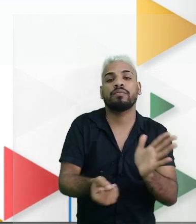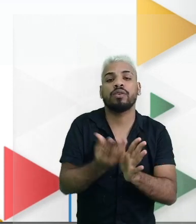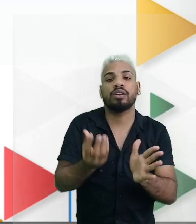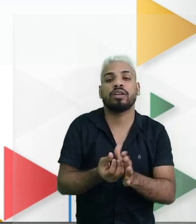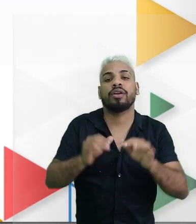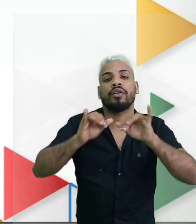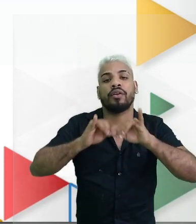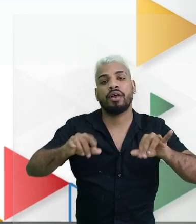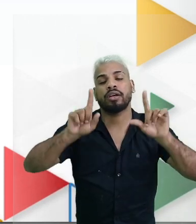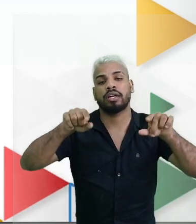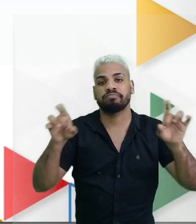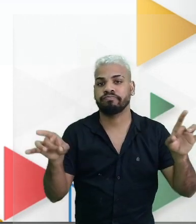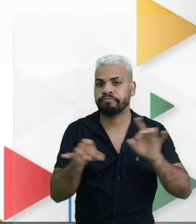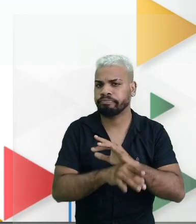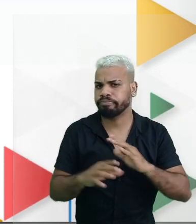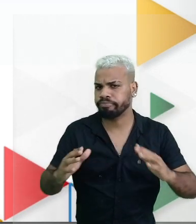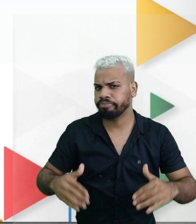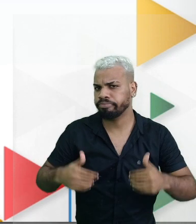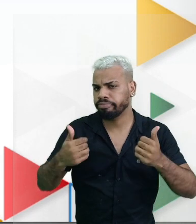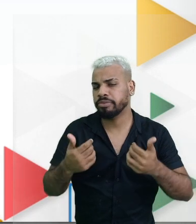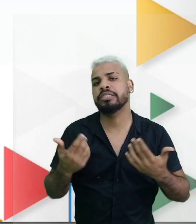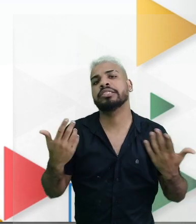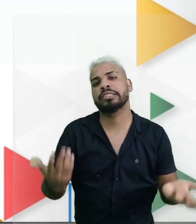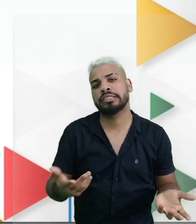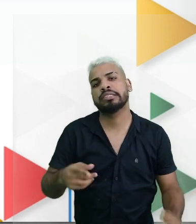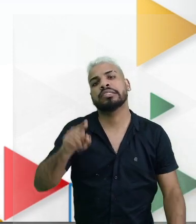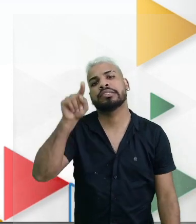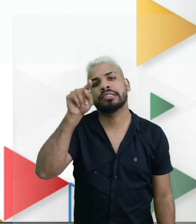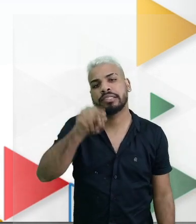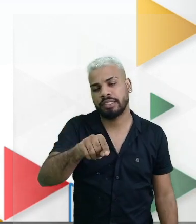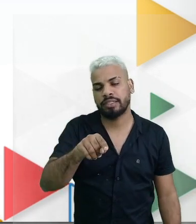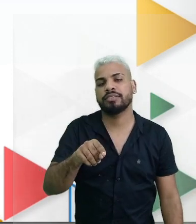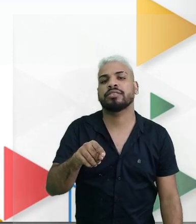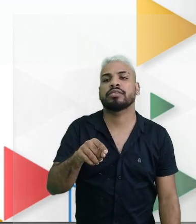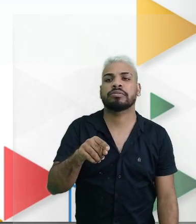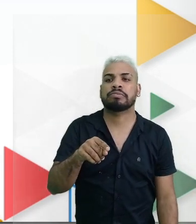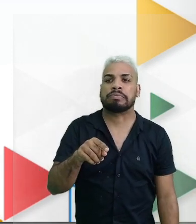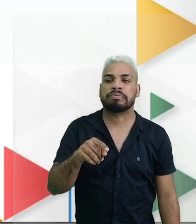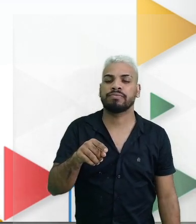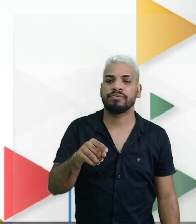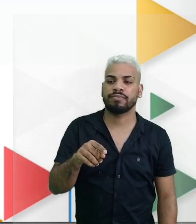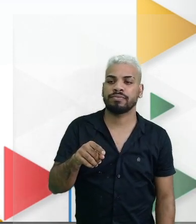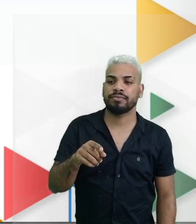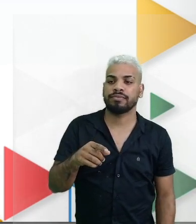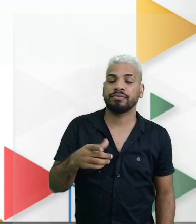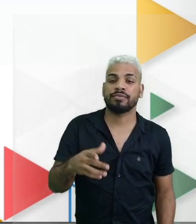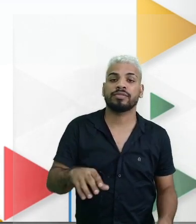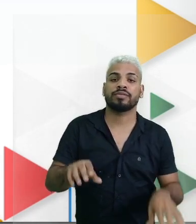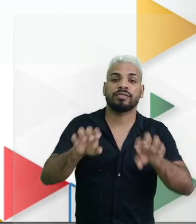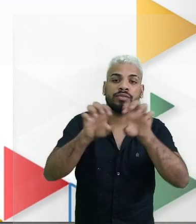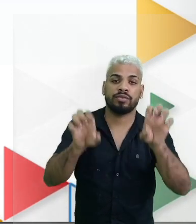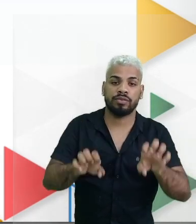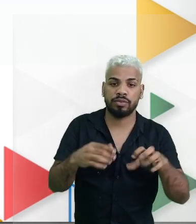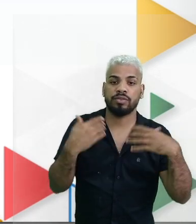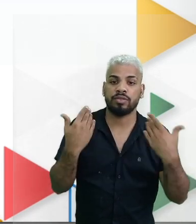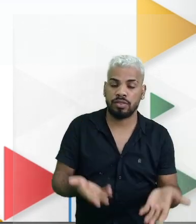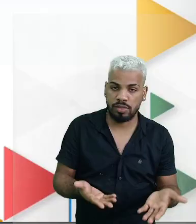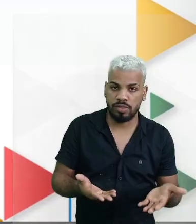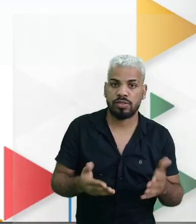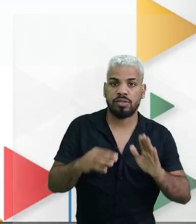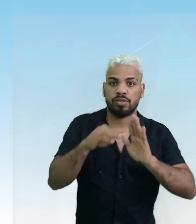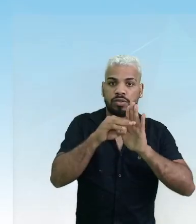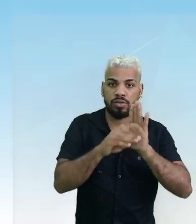enunciados eficientes. Então, é aquilo que nós chamamos daquela estrutura, daquela